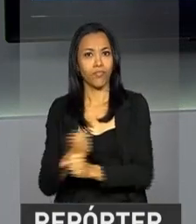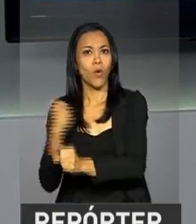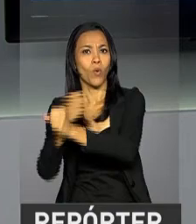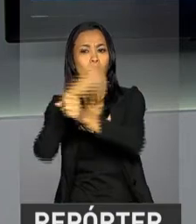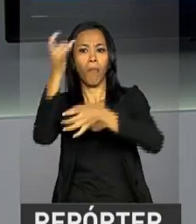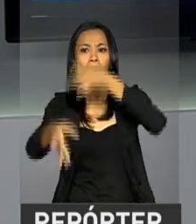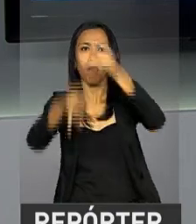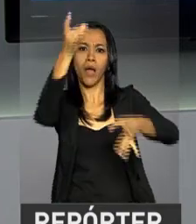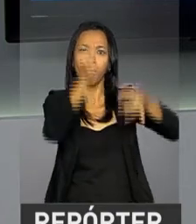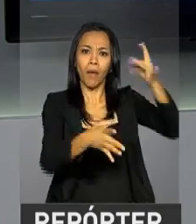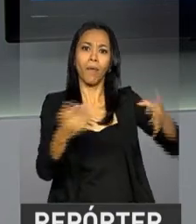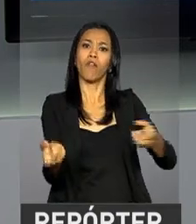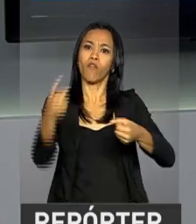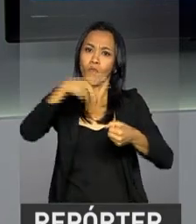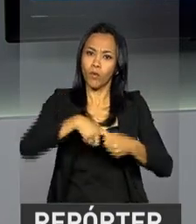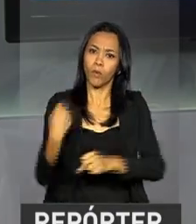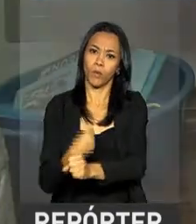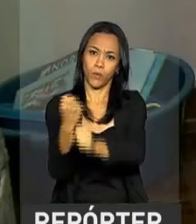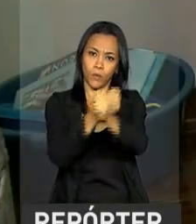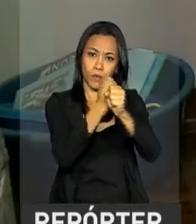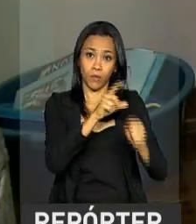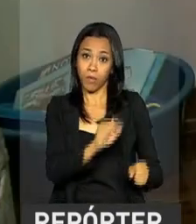obras paradas em todo o Brasil.